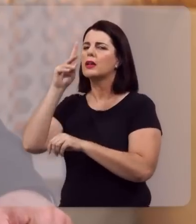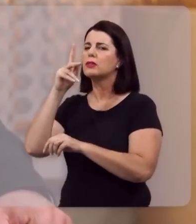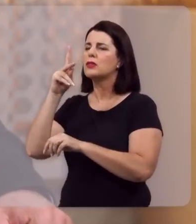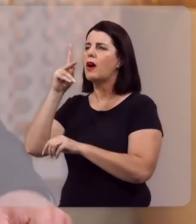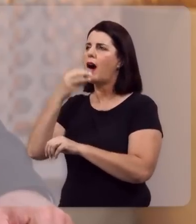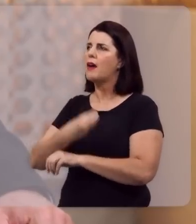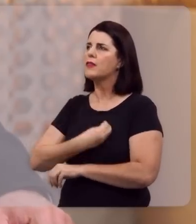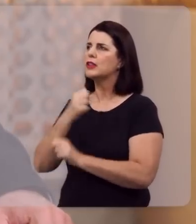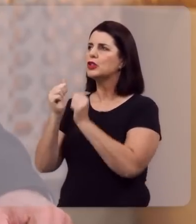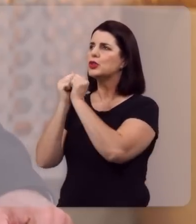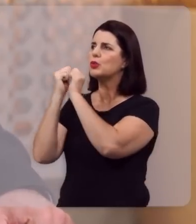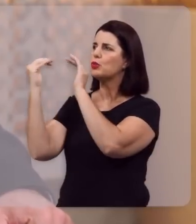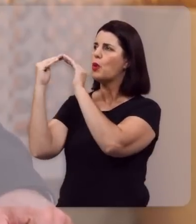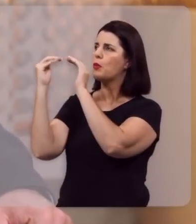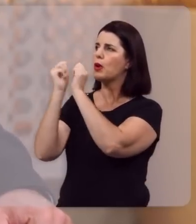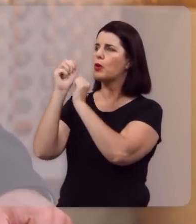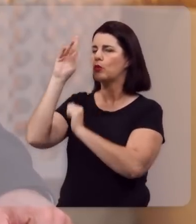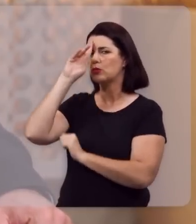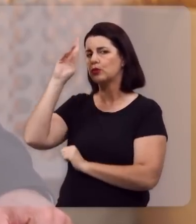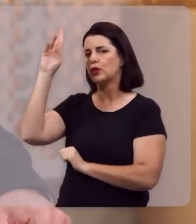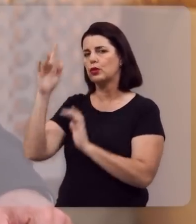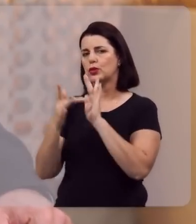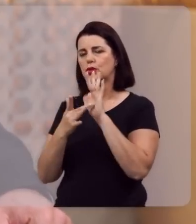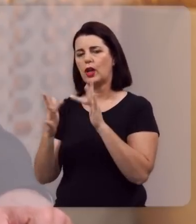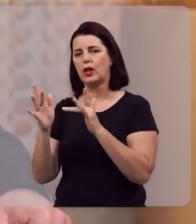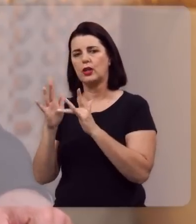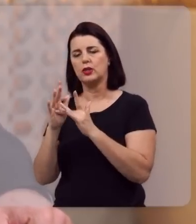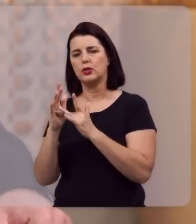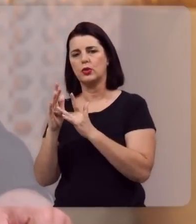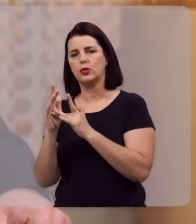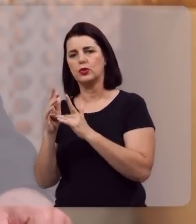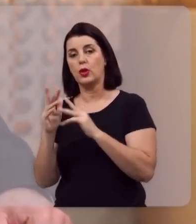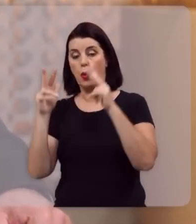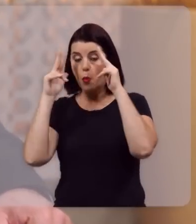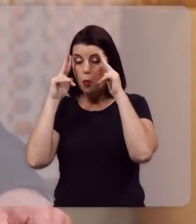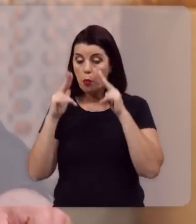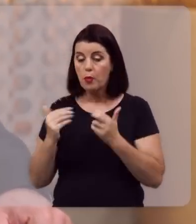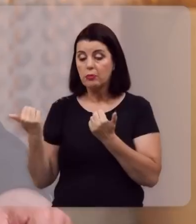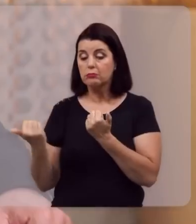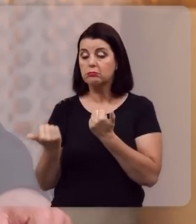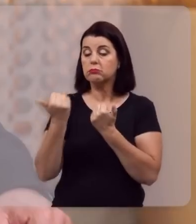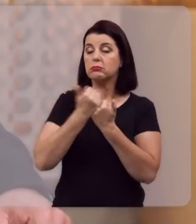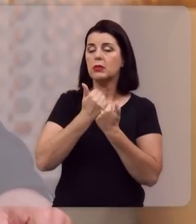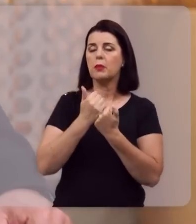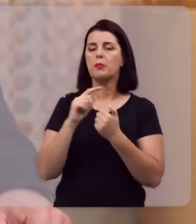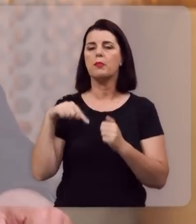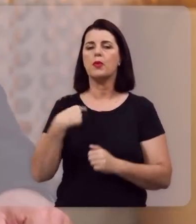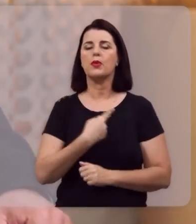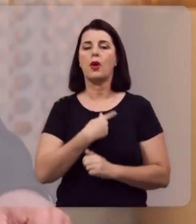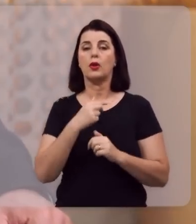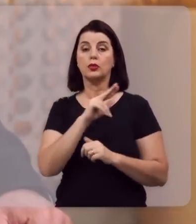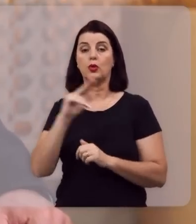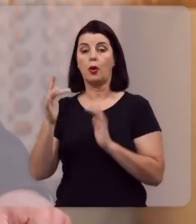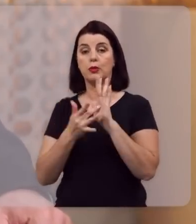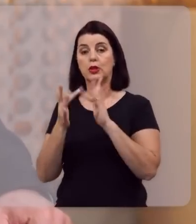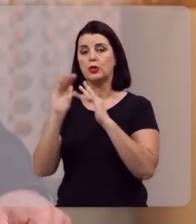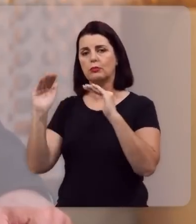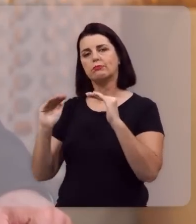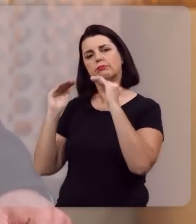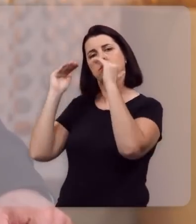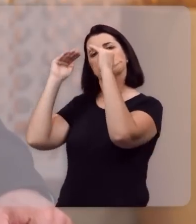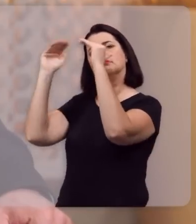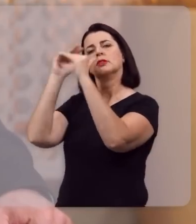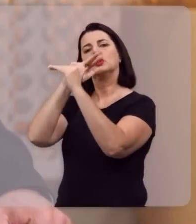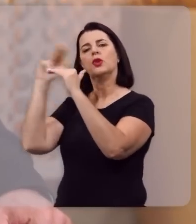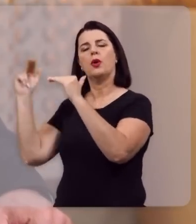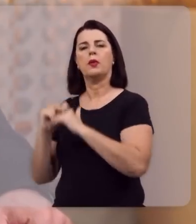Altíssimo, porque o Senhor Jesus se humilhou, assumindo a nossa forma, e o nome dele está acima de todo nome. E o nome de Jesus